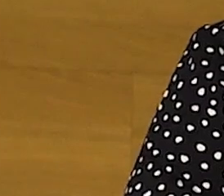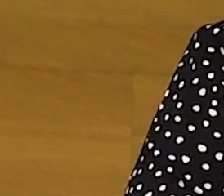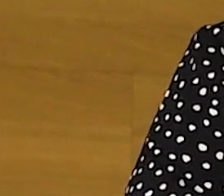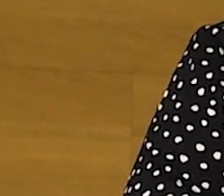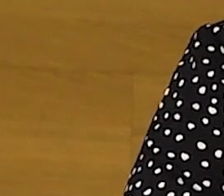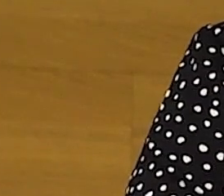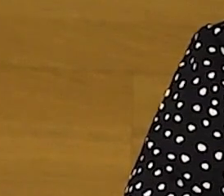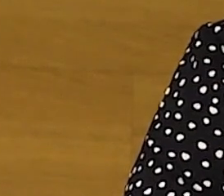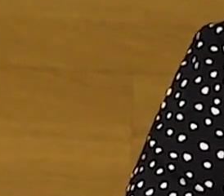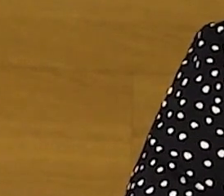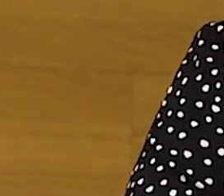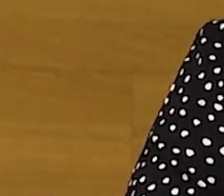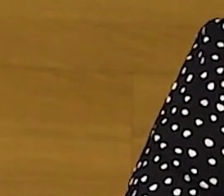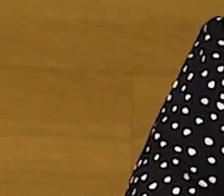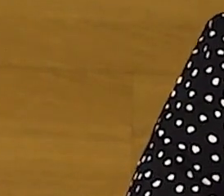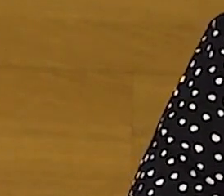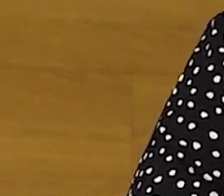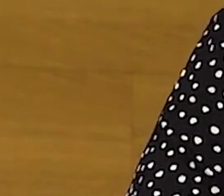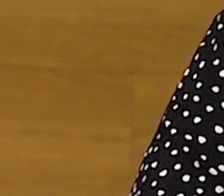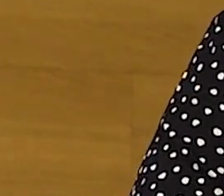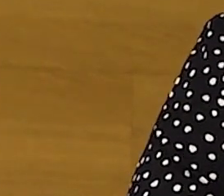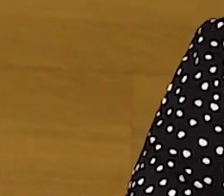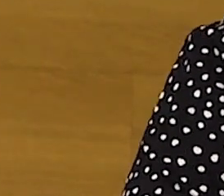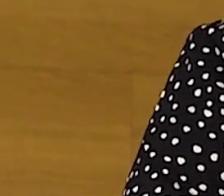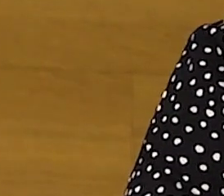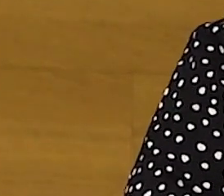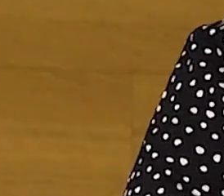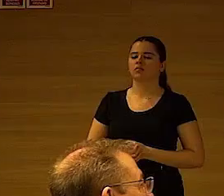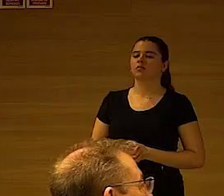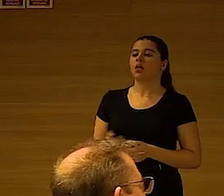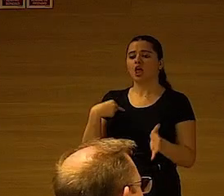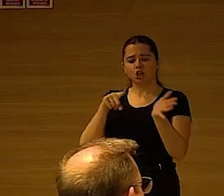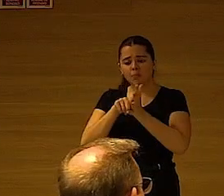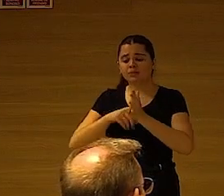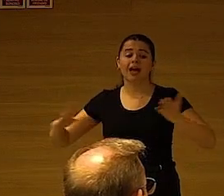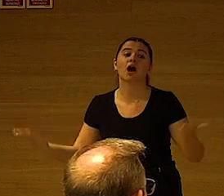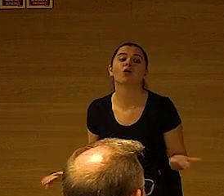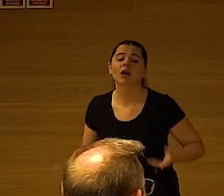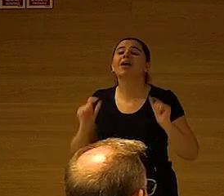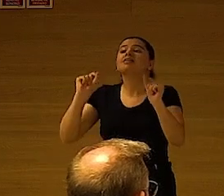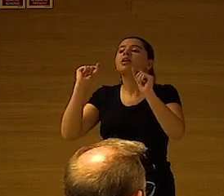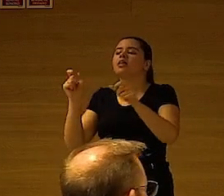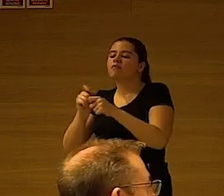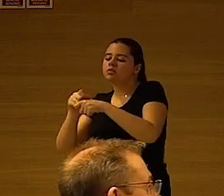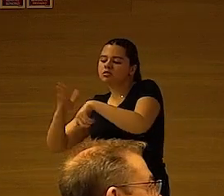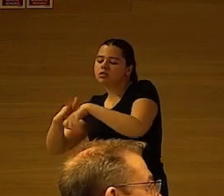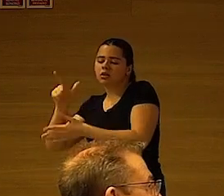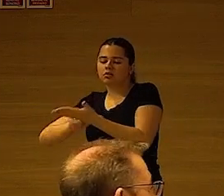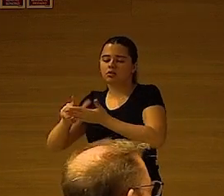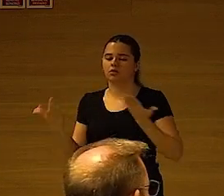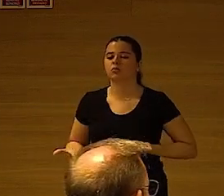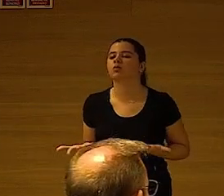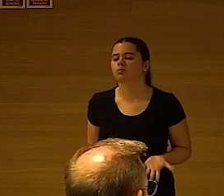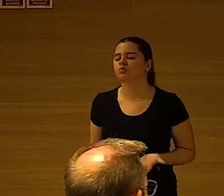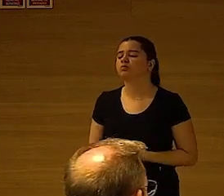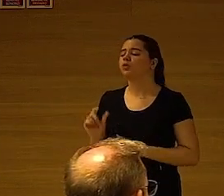por dissidências sexuais e de gênero. Estou pesquisando isso na contemporaneidade. Quem que está produzindo literatura hoje?